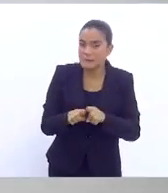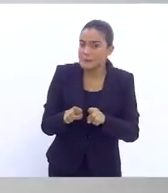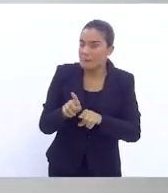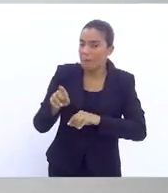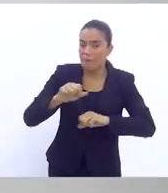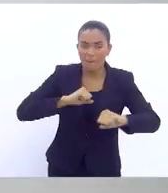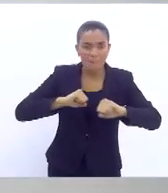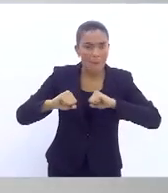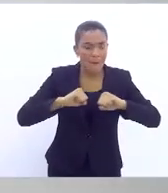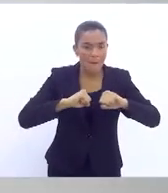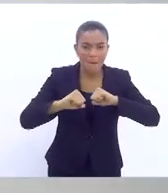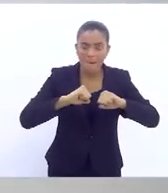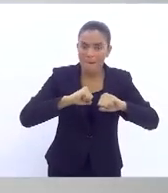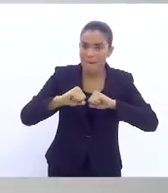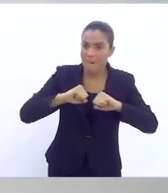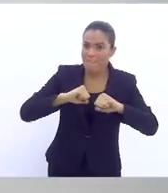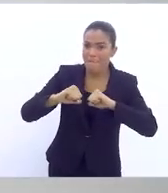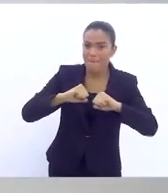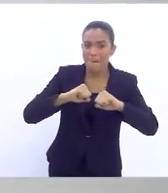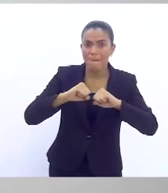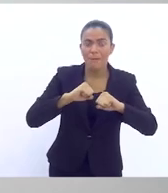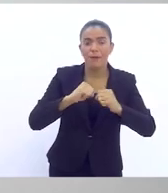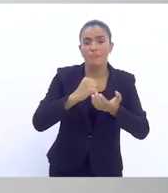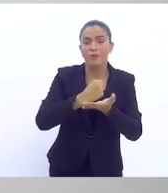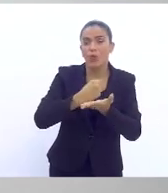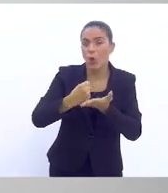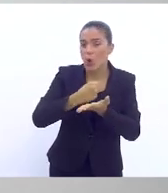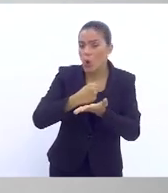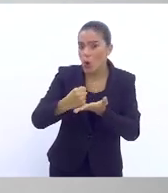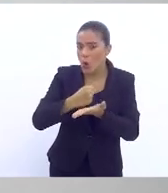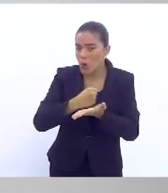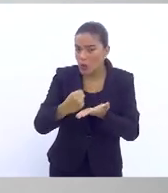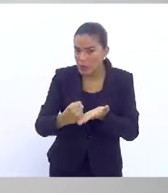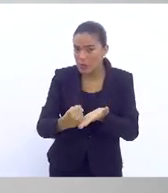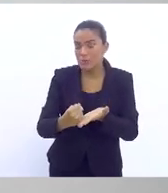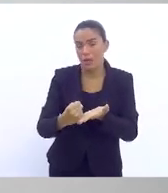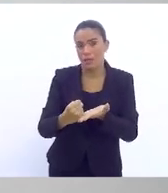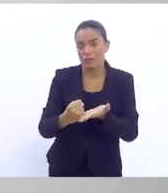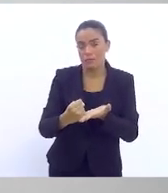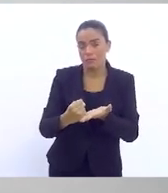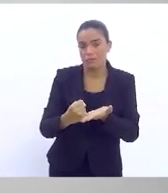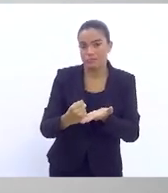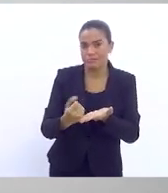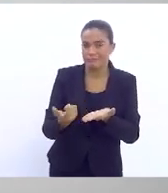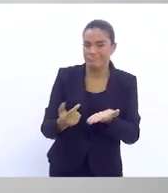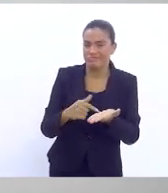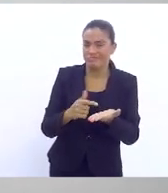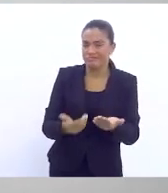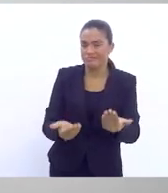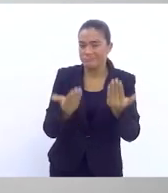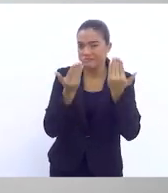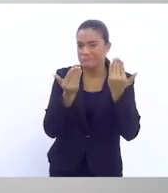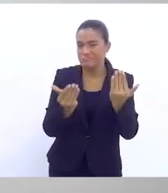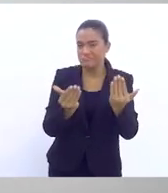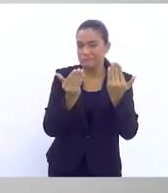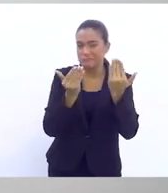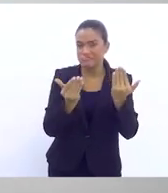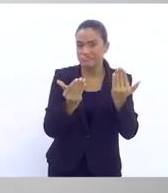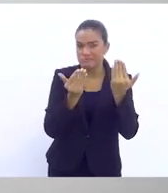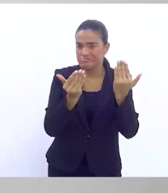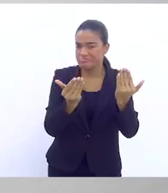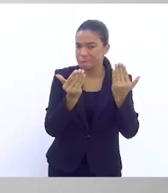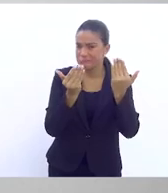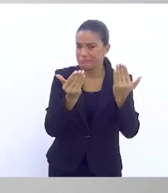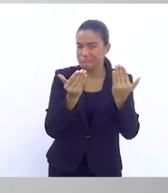um leque de contratos no mínimo sob forte suspensão